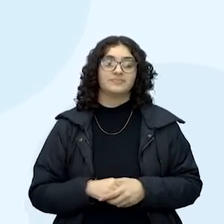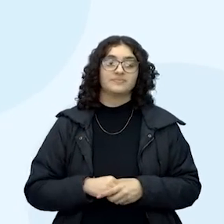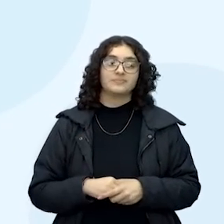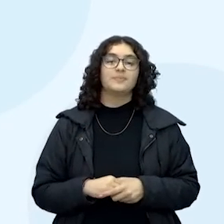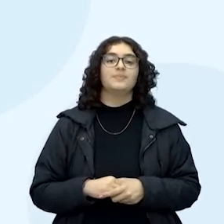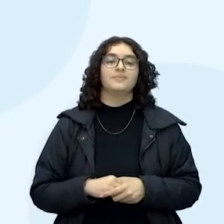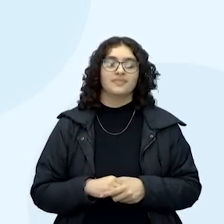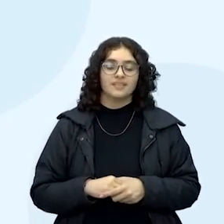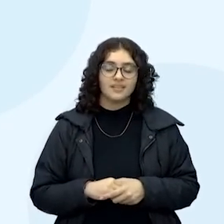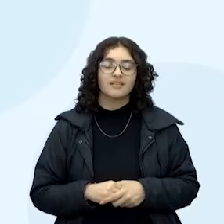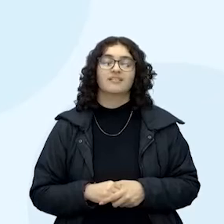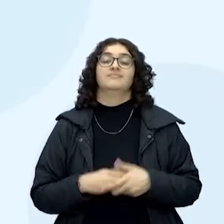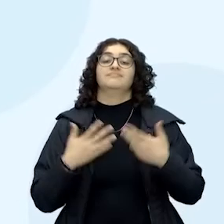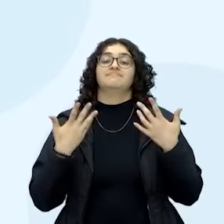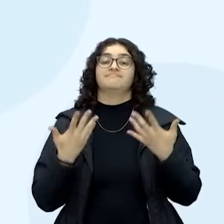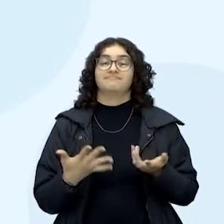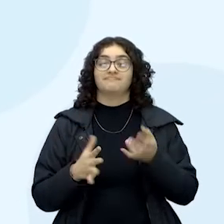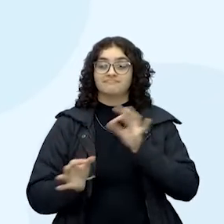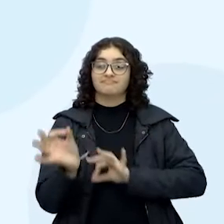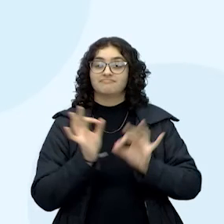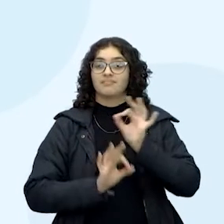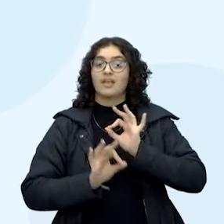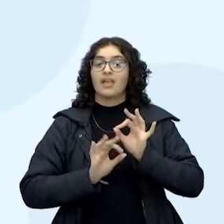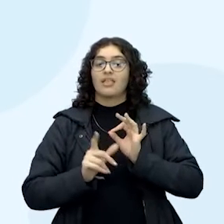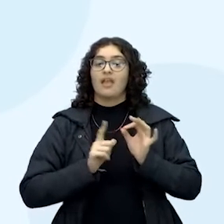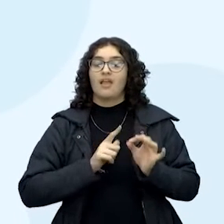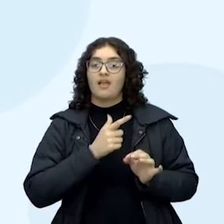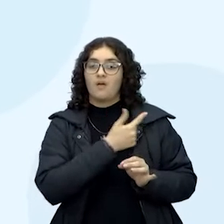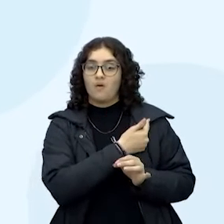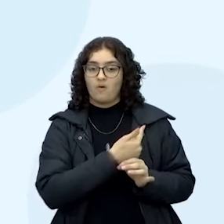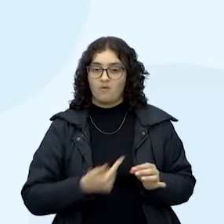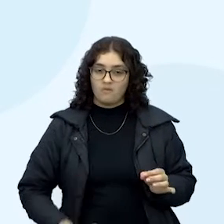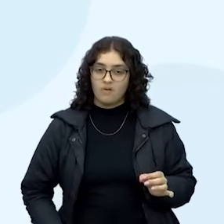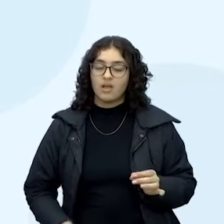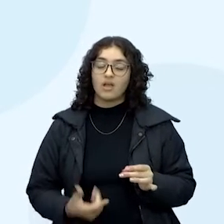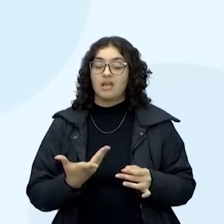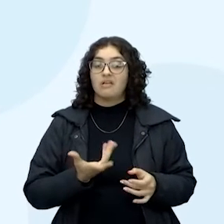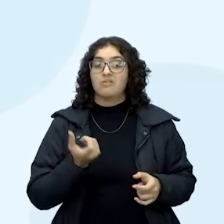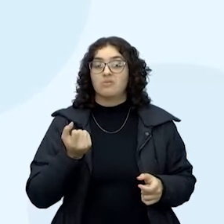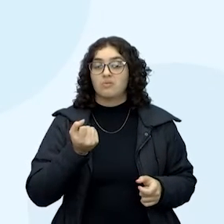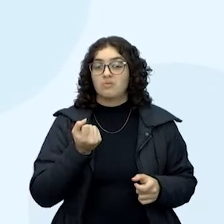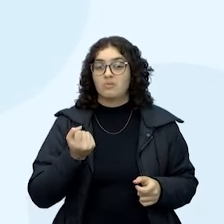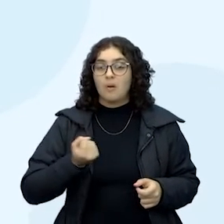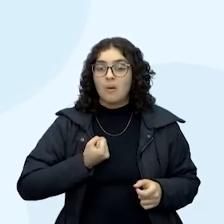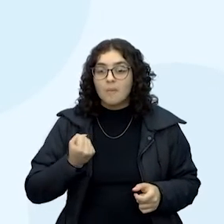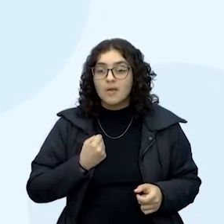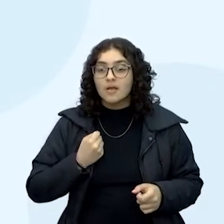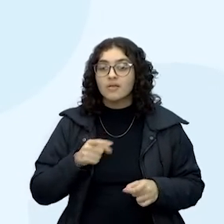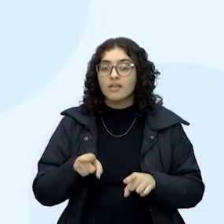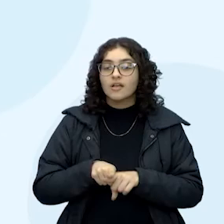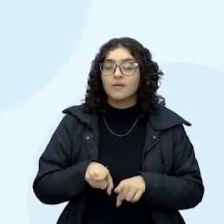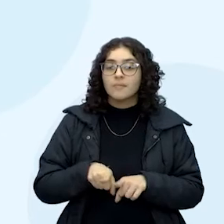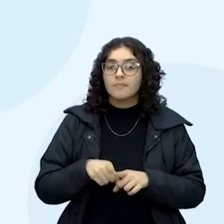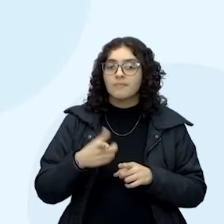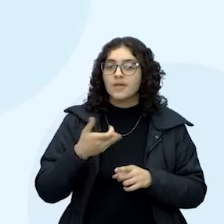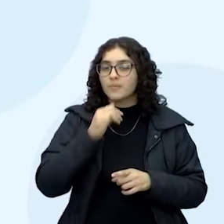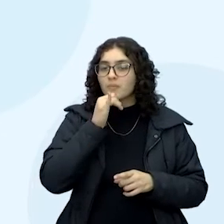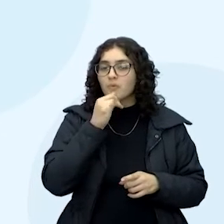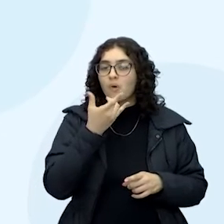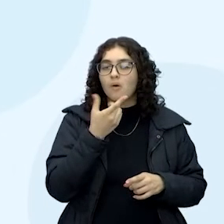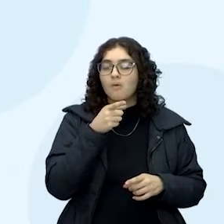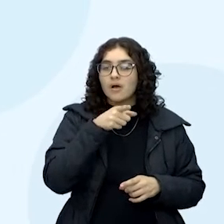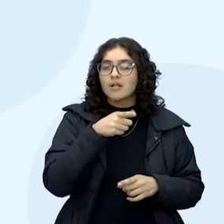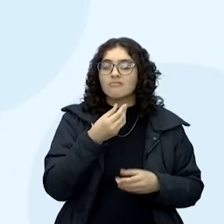Assim, classifica as formas de governo mediante o número e o poder dado aos